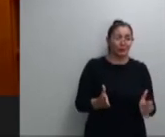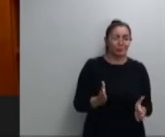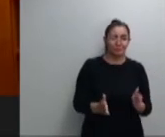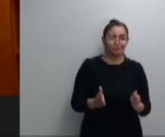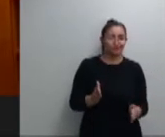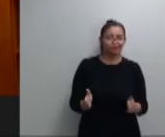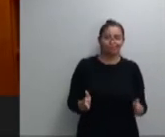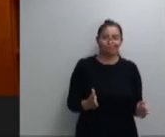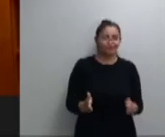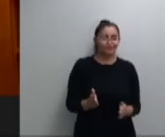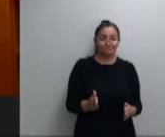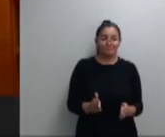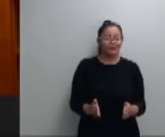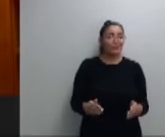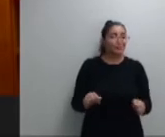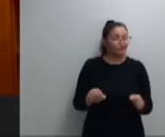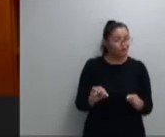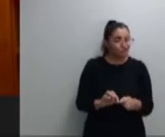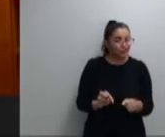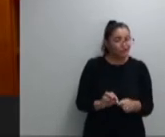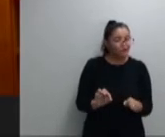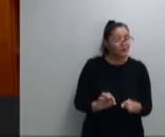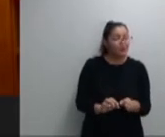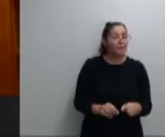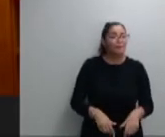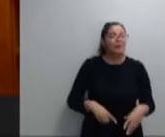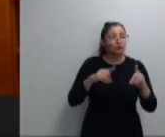estabelecido para ter direito à fruição